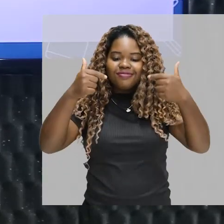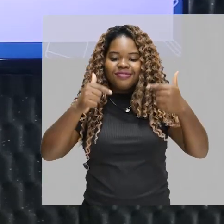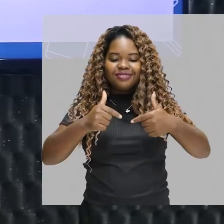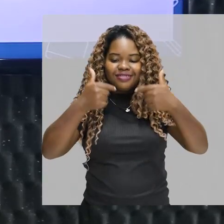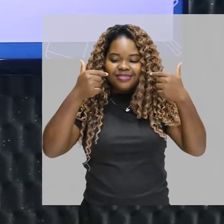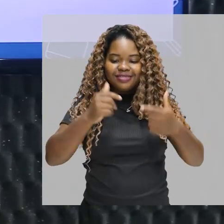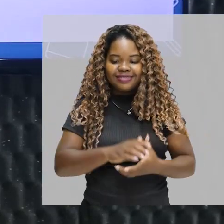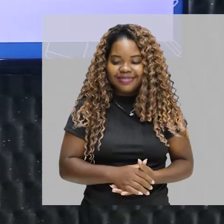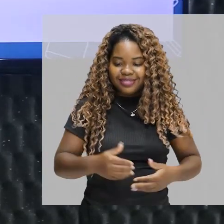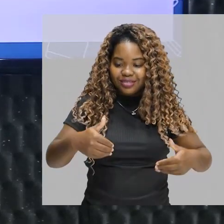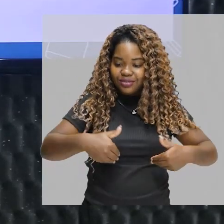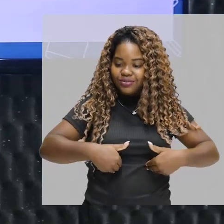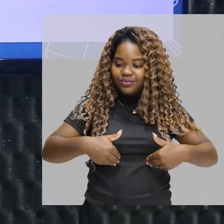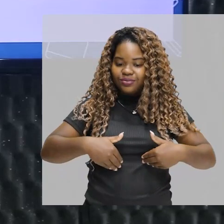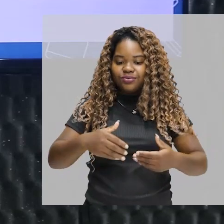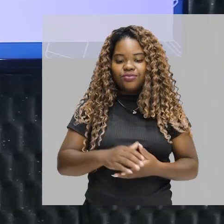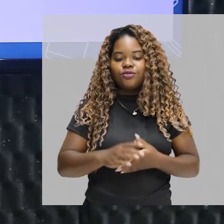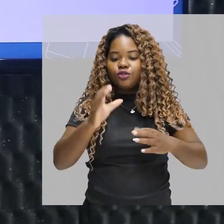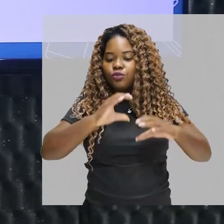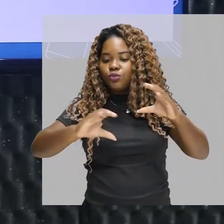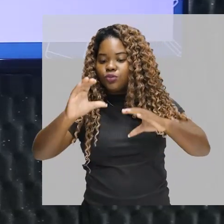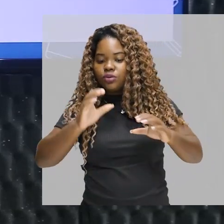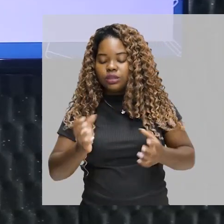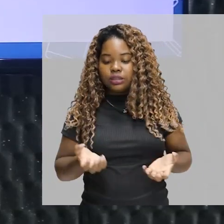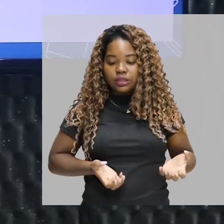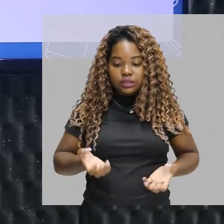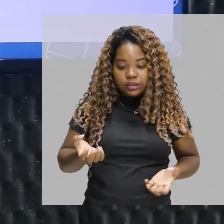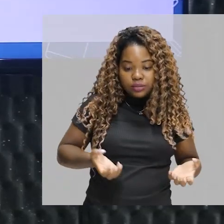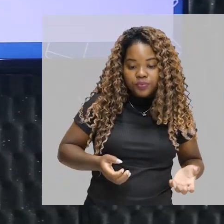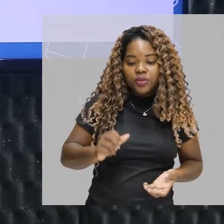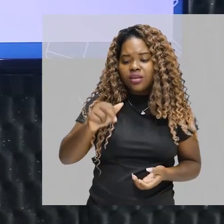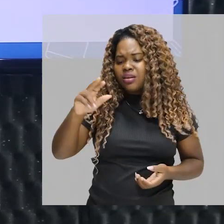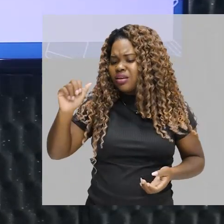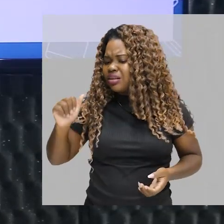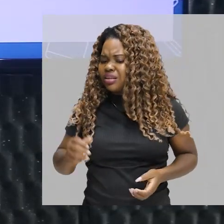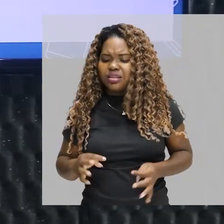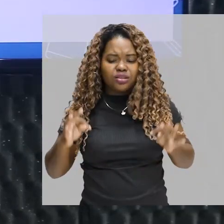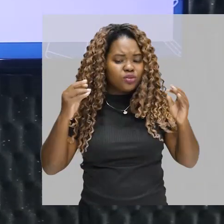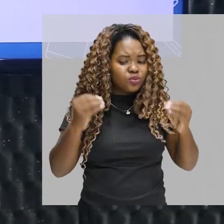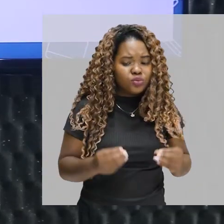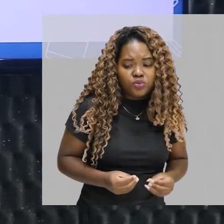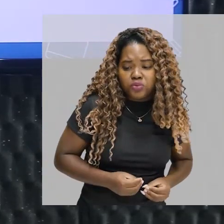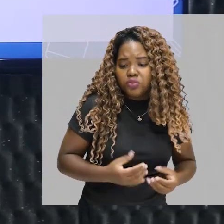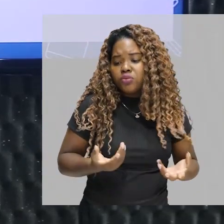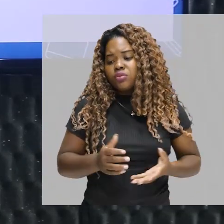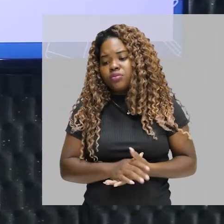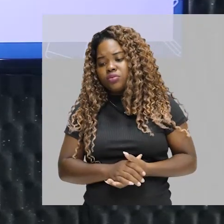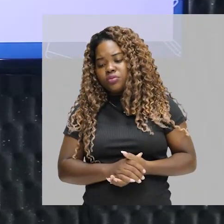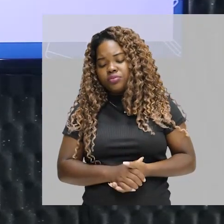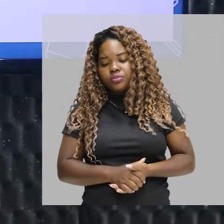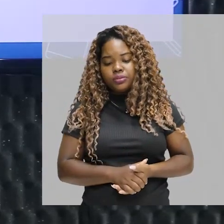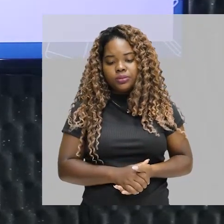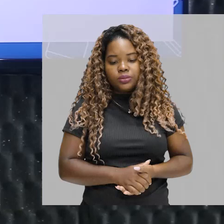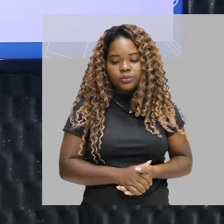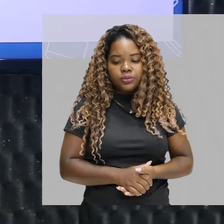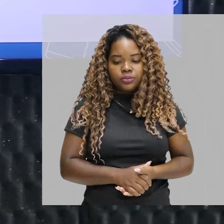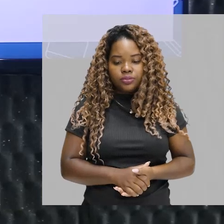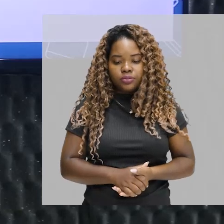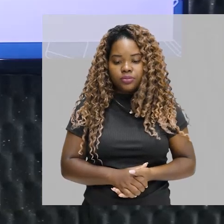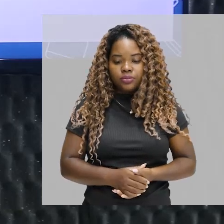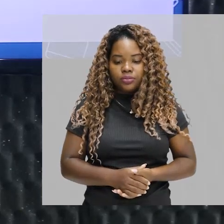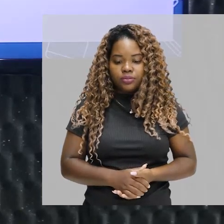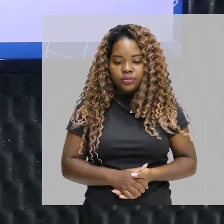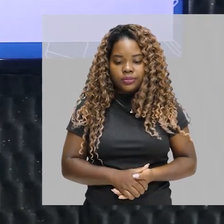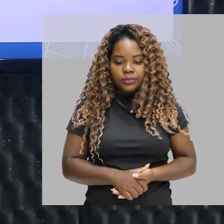importuno das empregadas do edifício. Ana dava tudo, tranquilamente, sua mão pequena e forte, sua corrente